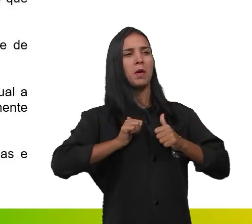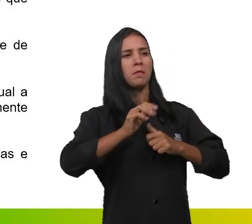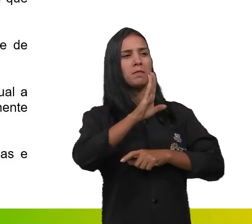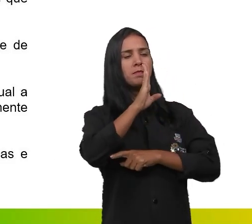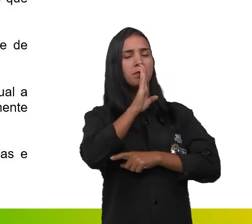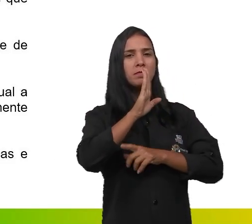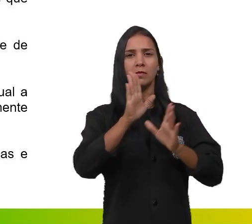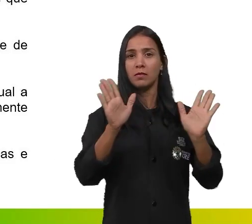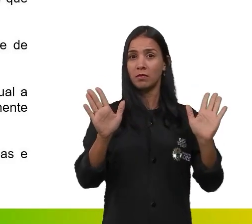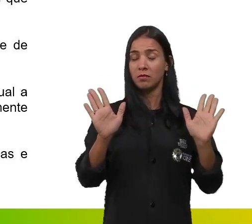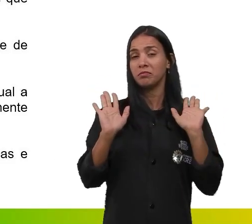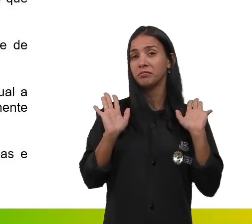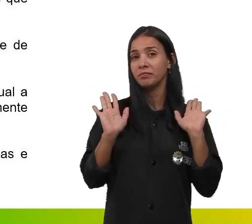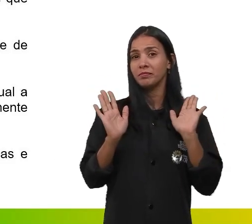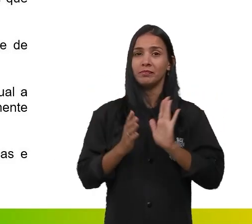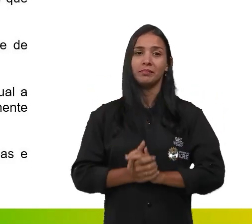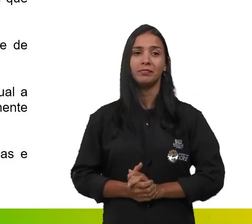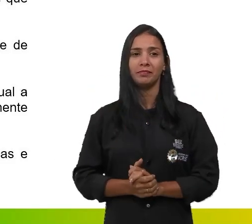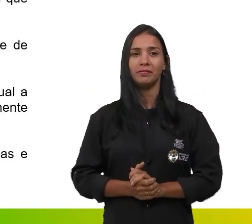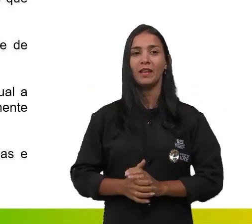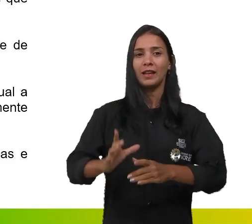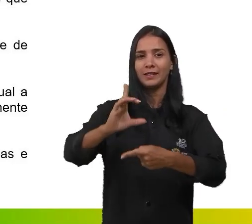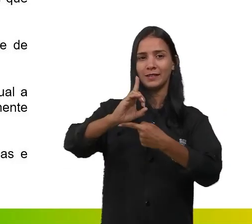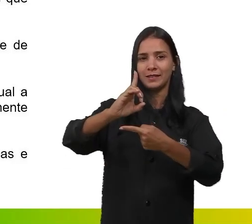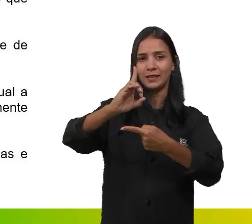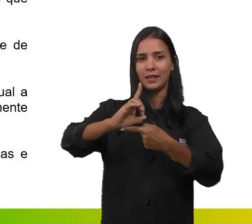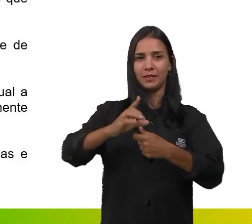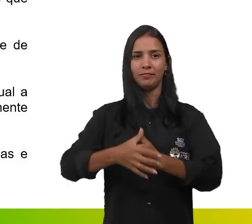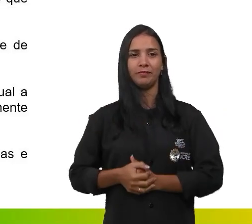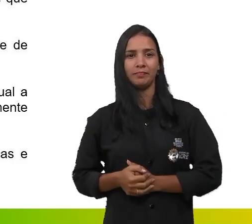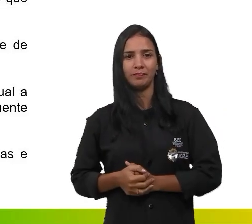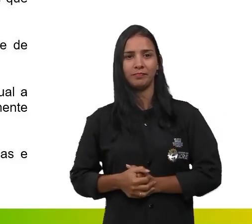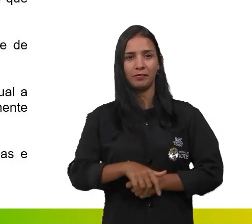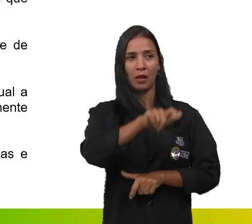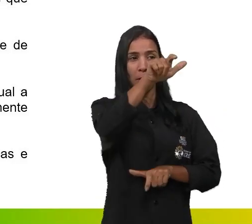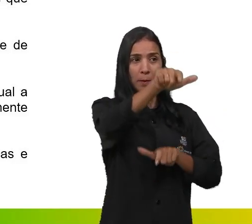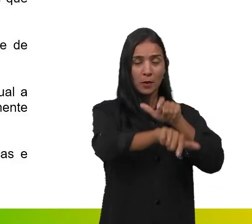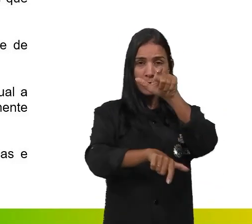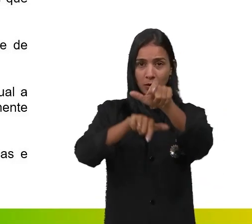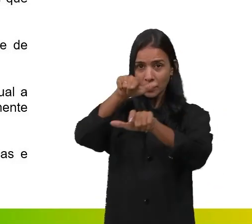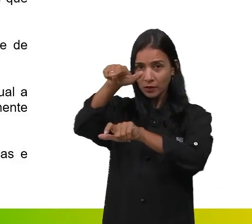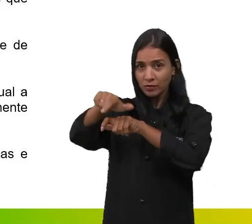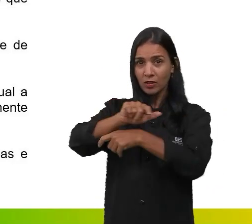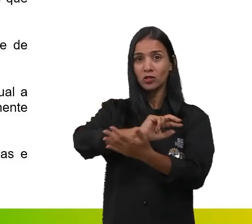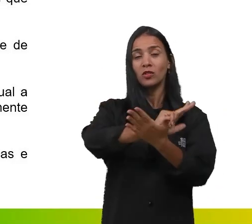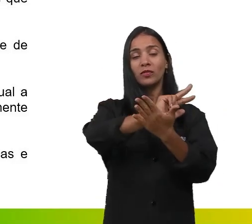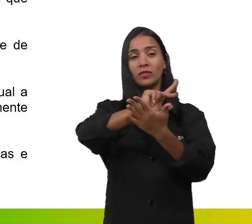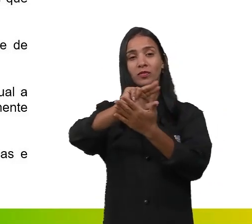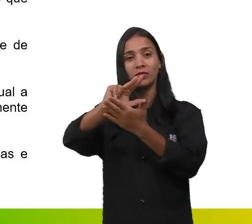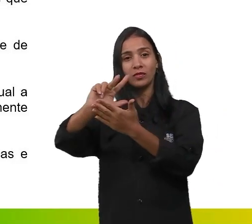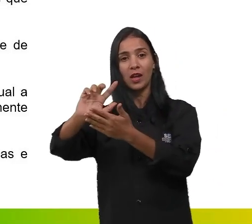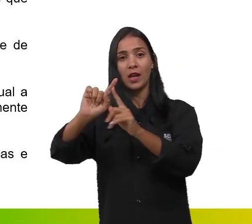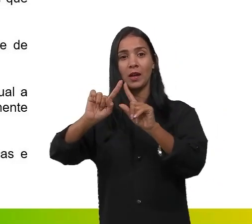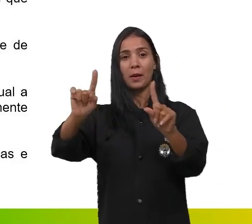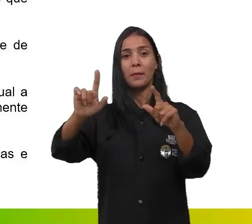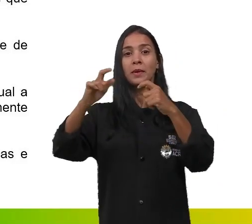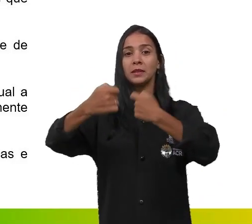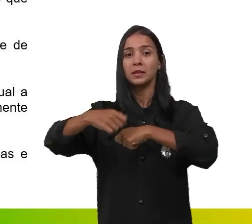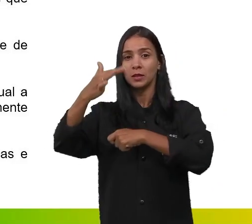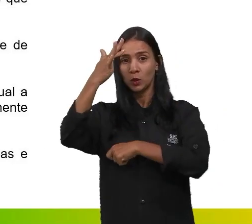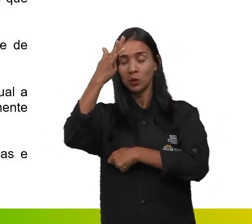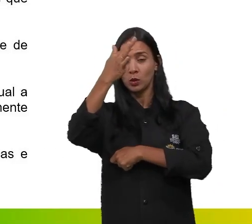receptor? Letra D. O reconhecimento da alteridade a partir de uma